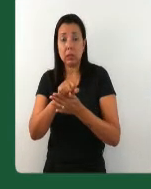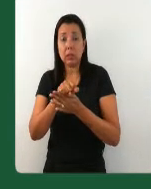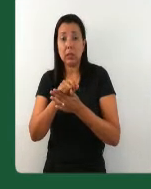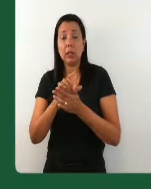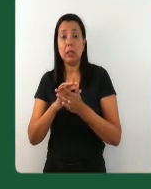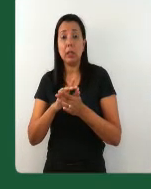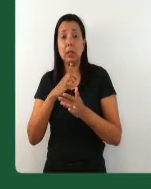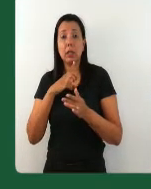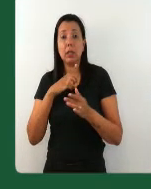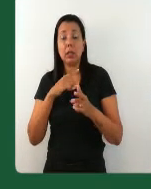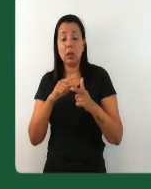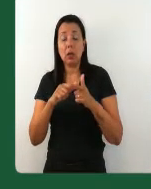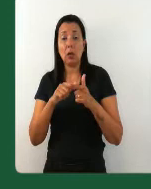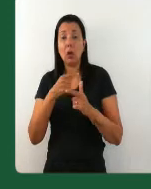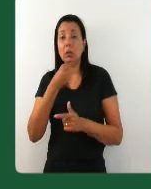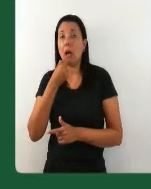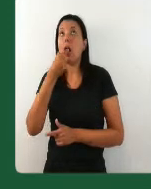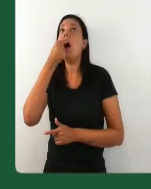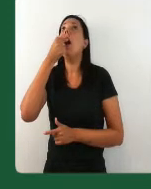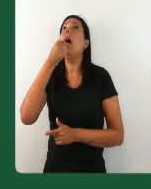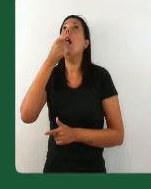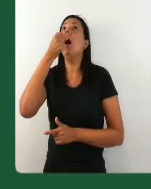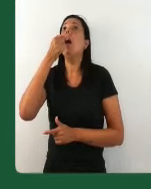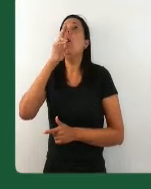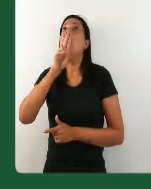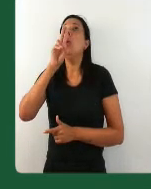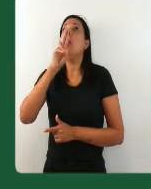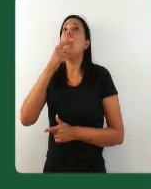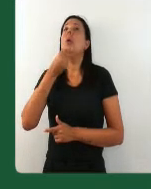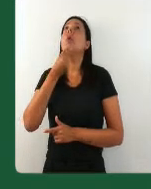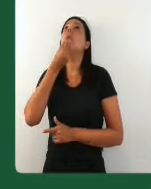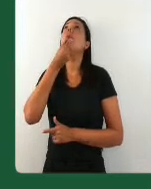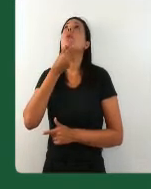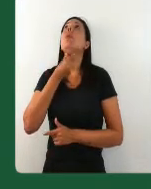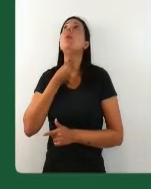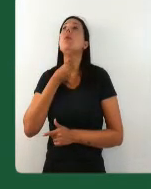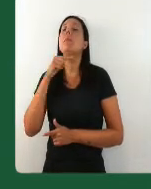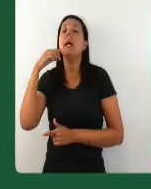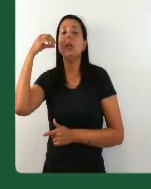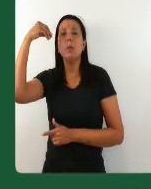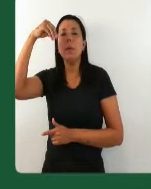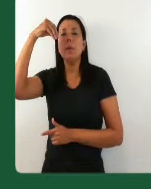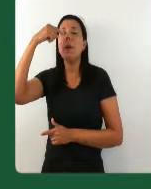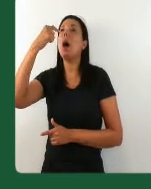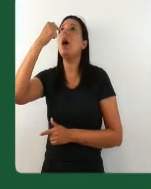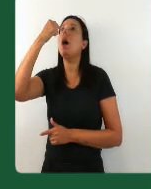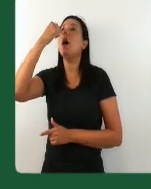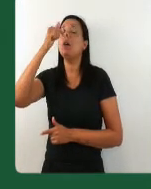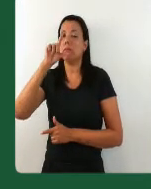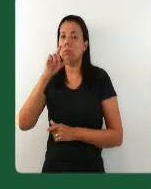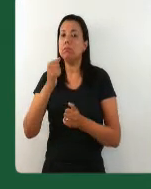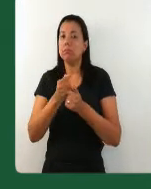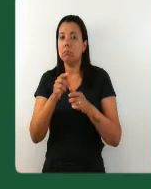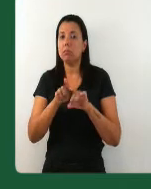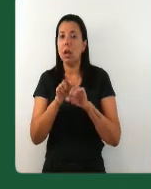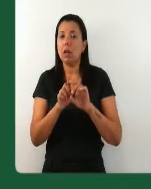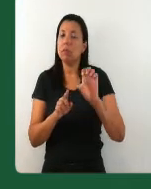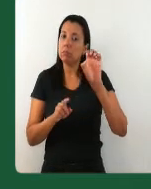da boca está aberto até a úvula, até a campainha do lado esquerdo.